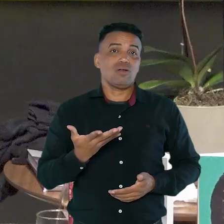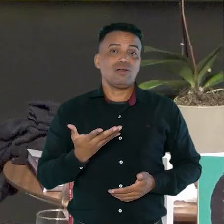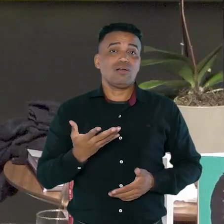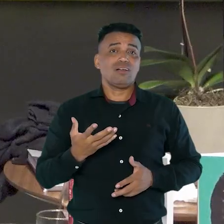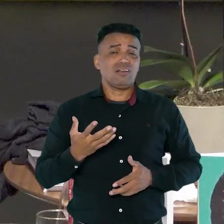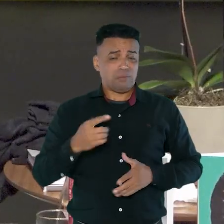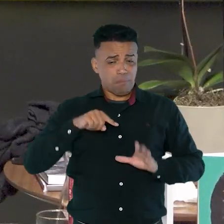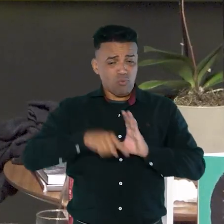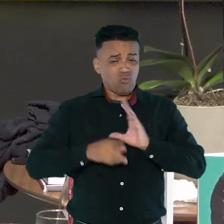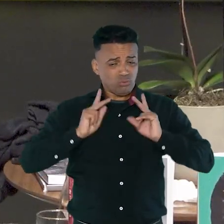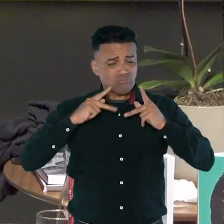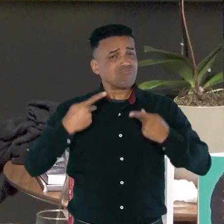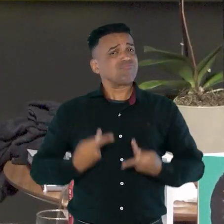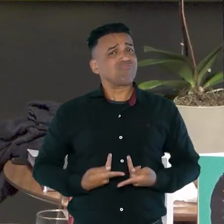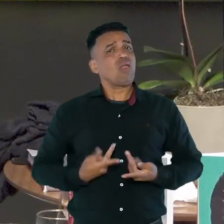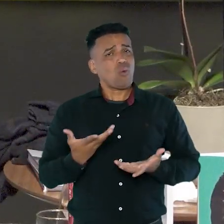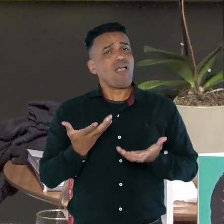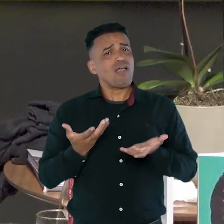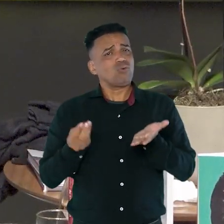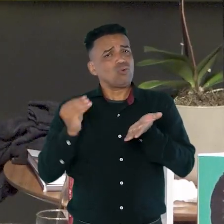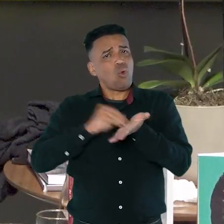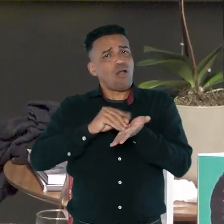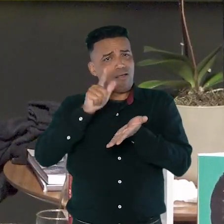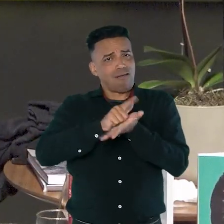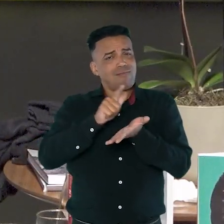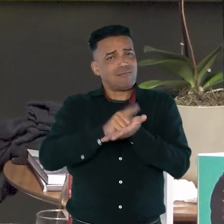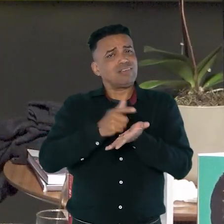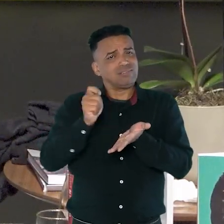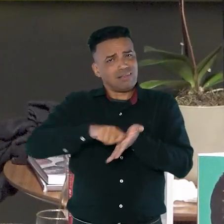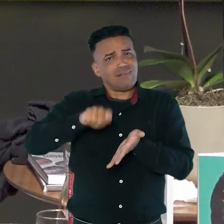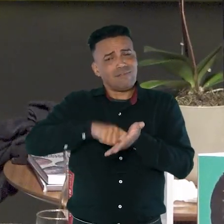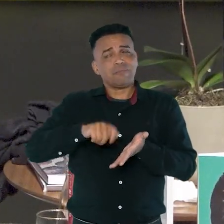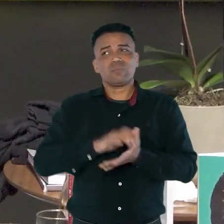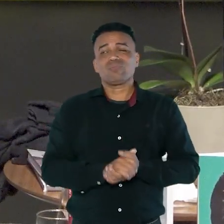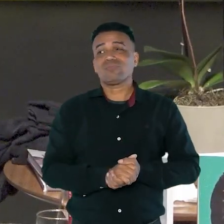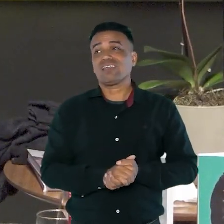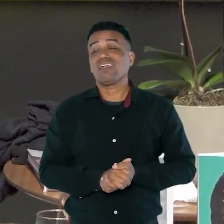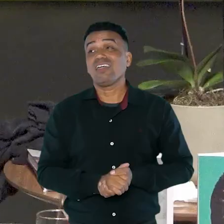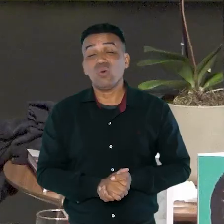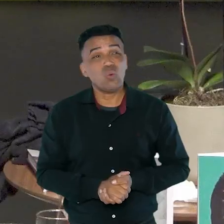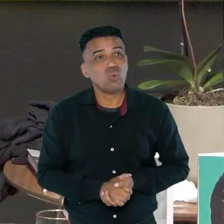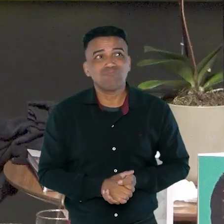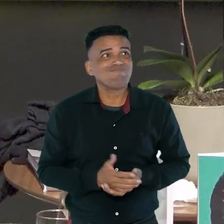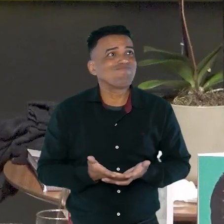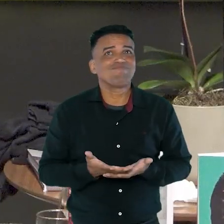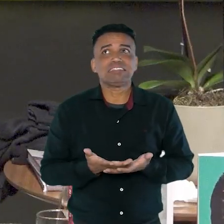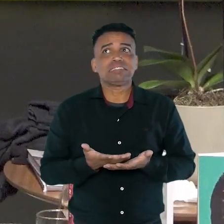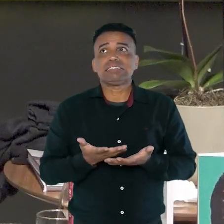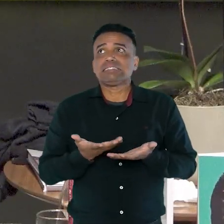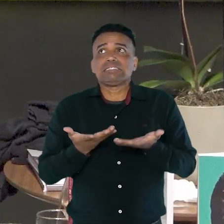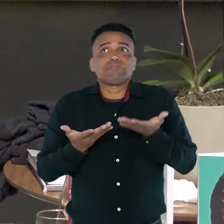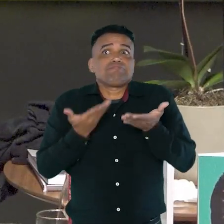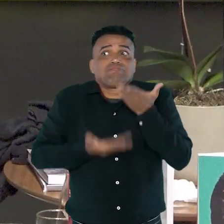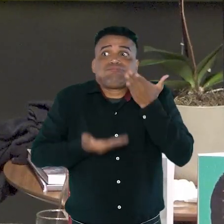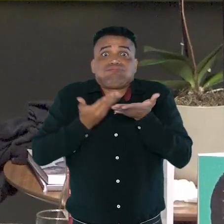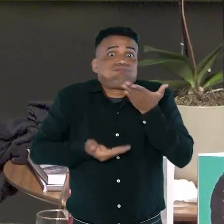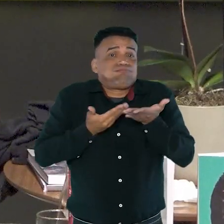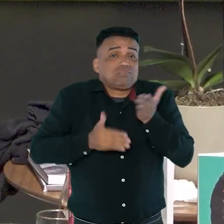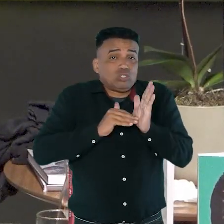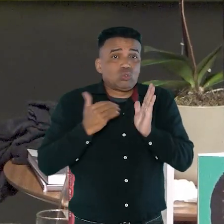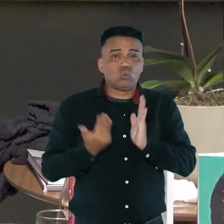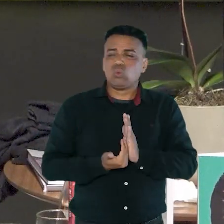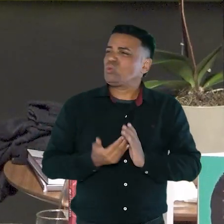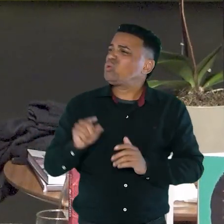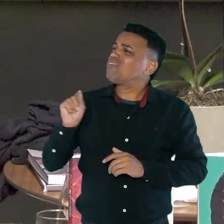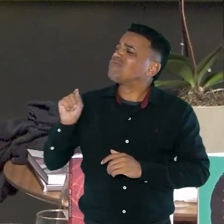ser humano. Eu estou muito afim, porque eu fracassei em tudo que eu fiz, praticamente.